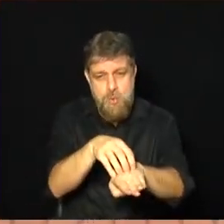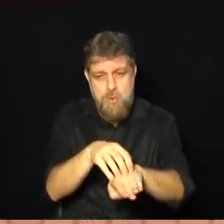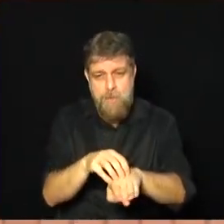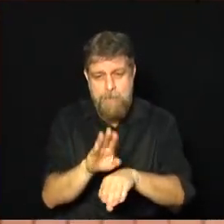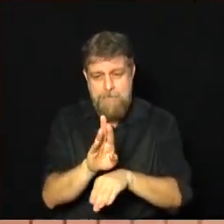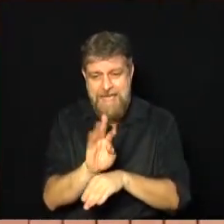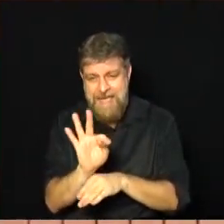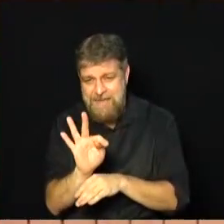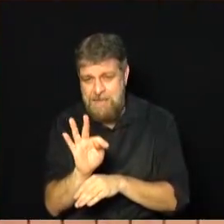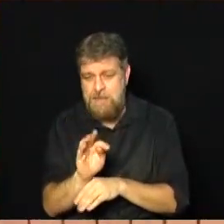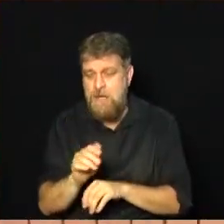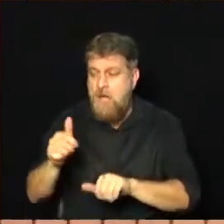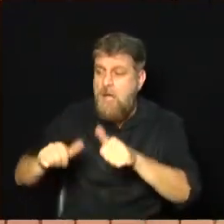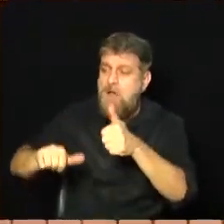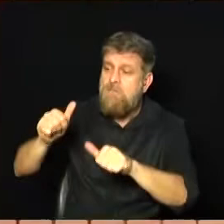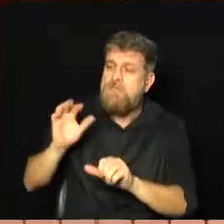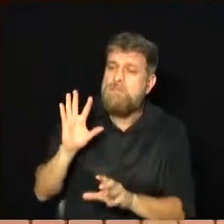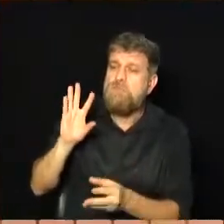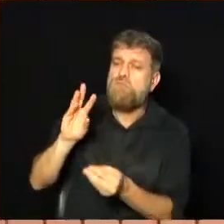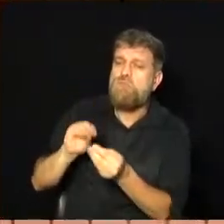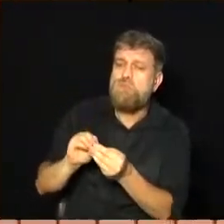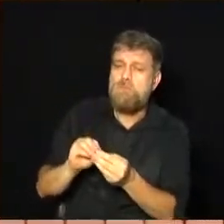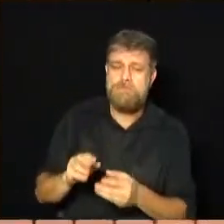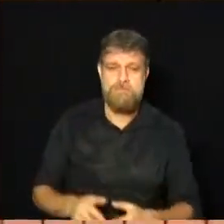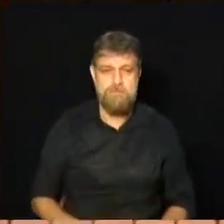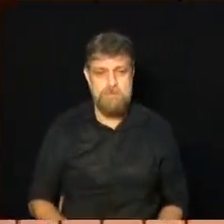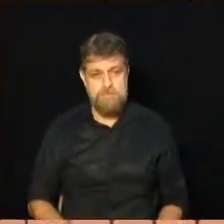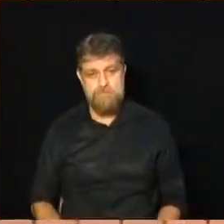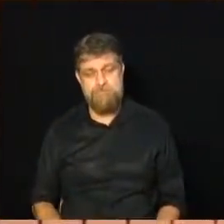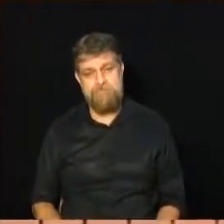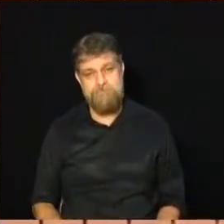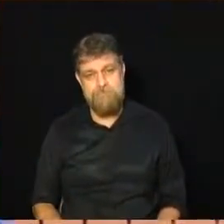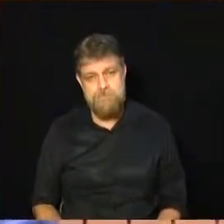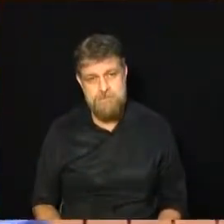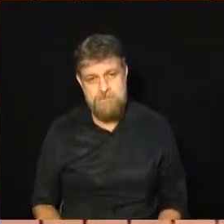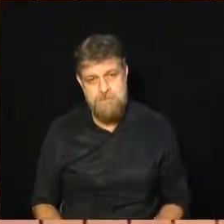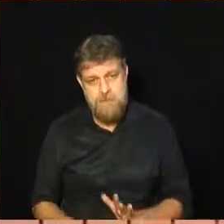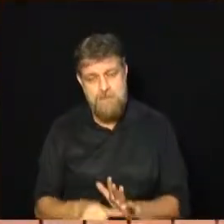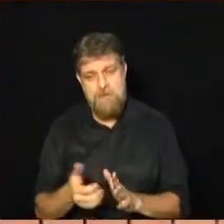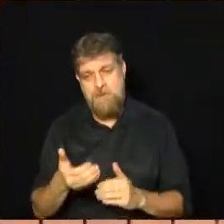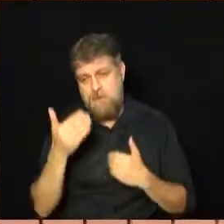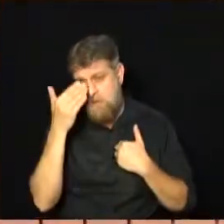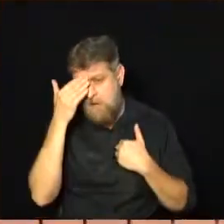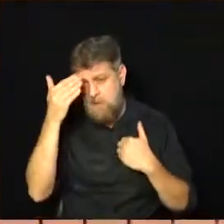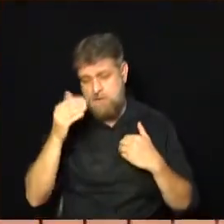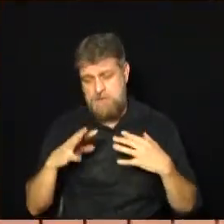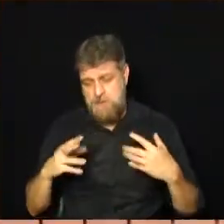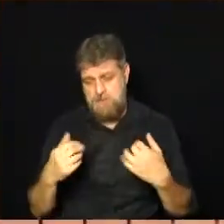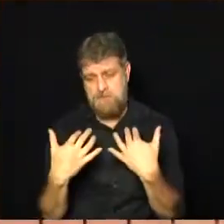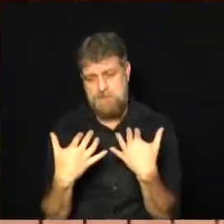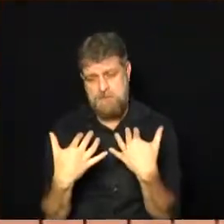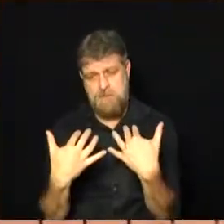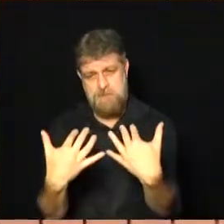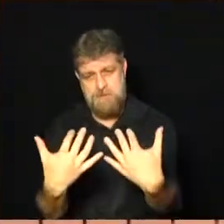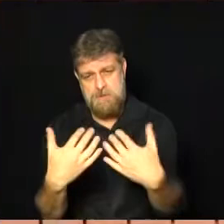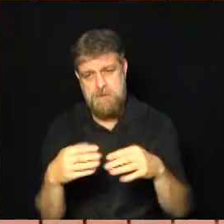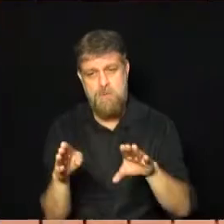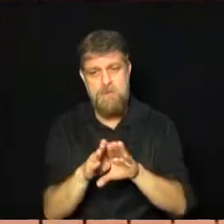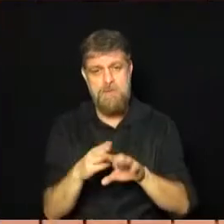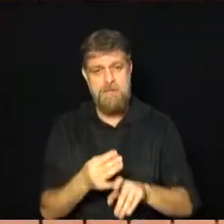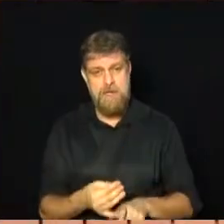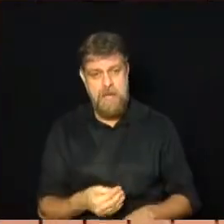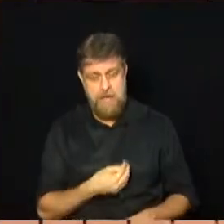né? Que balanço o senhor faz desse encontro? Bom, primeiro eu quero agradecer a todos que nos assistiram, agradecer a